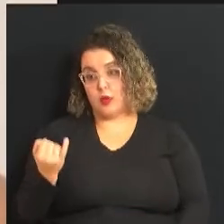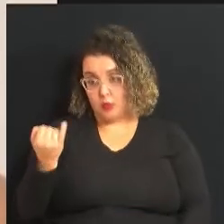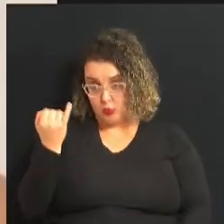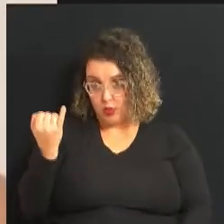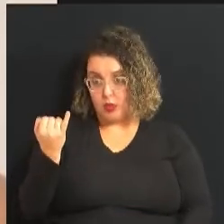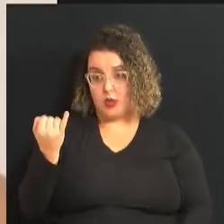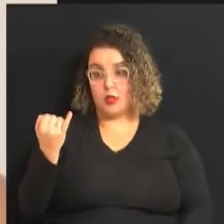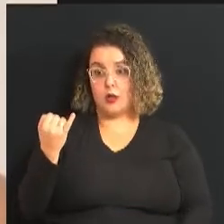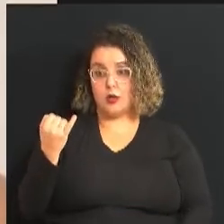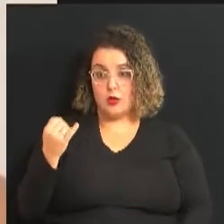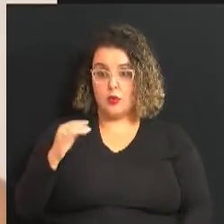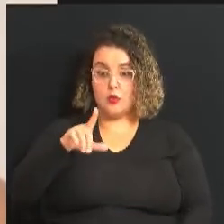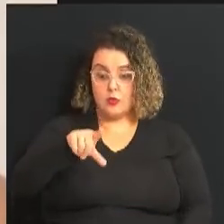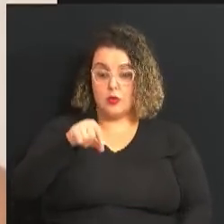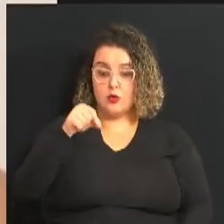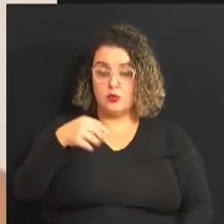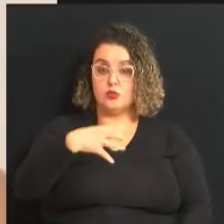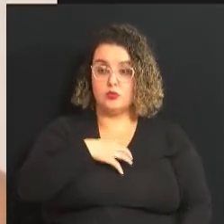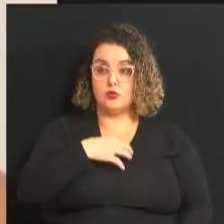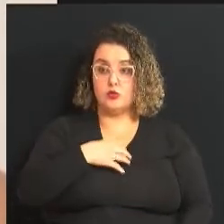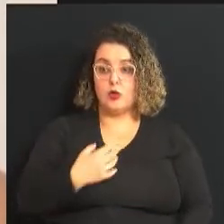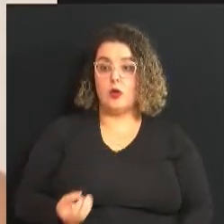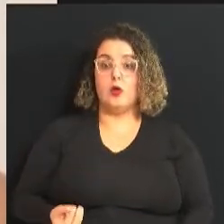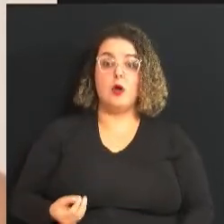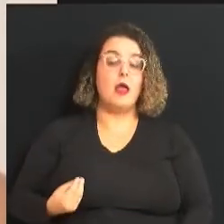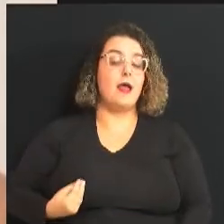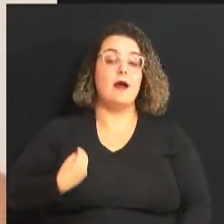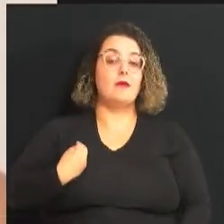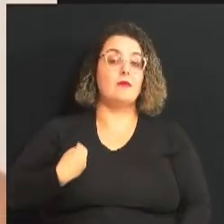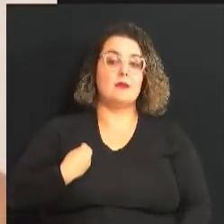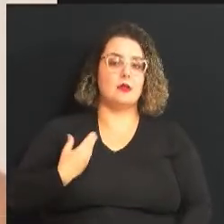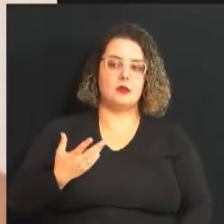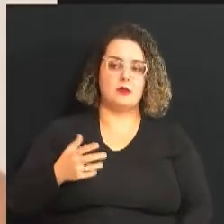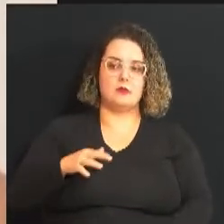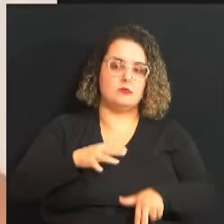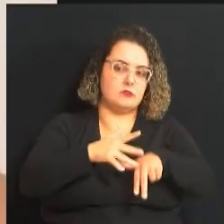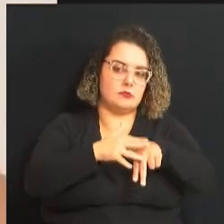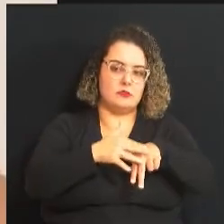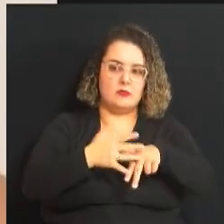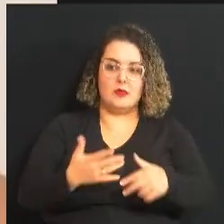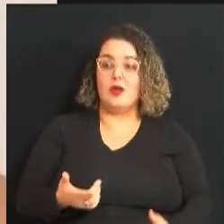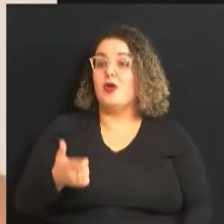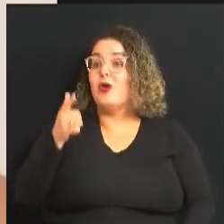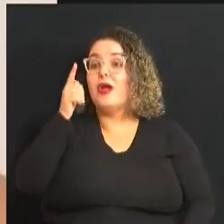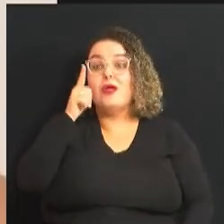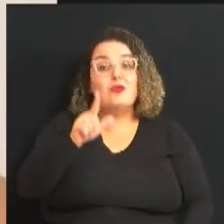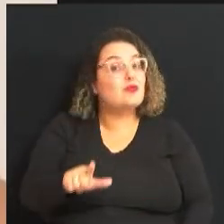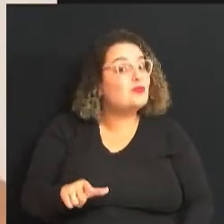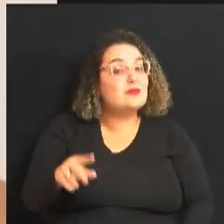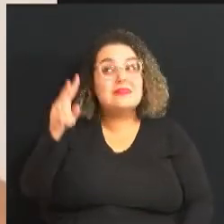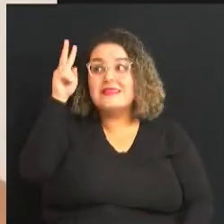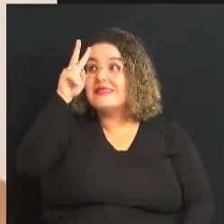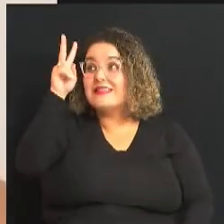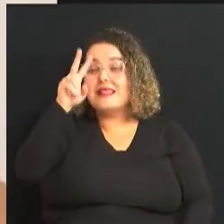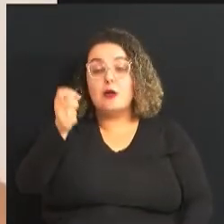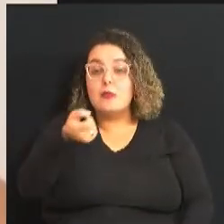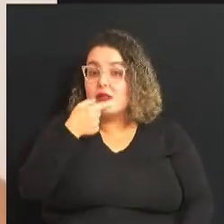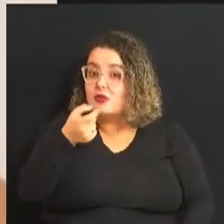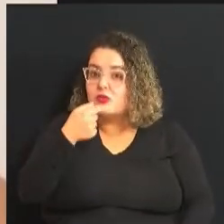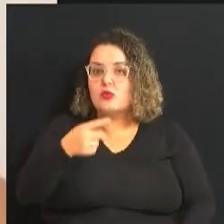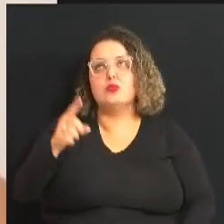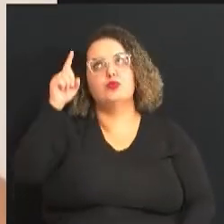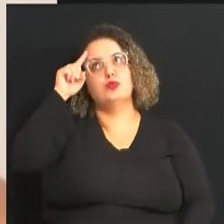escolher o método é o estilo de vida da paciente. Então, por exemplo, a paciente fala, nossa, eu não consigo lembrar de tomar a pílula todos